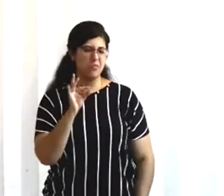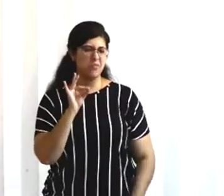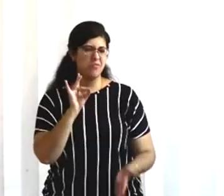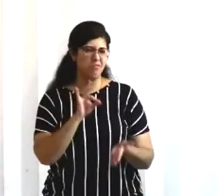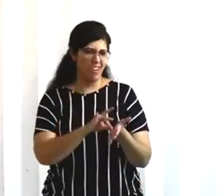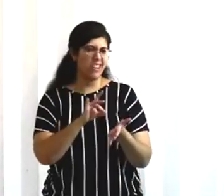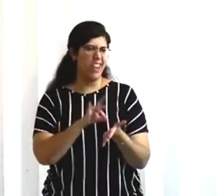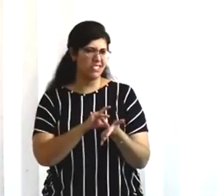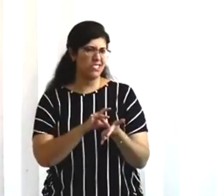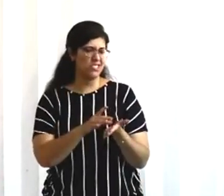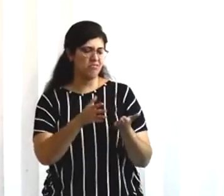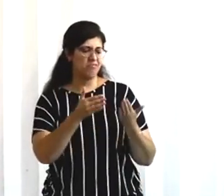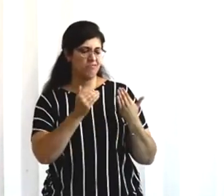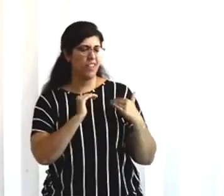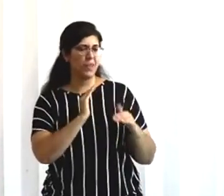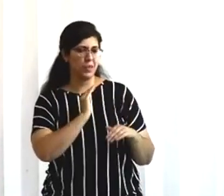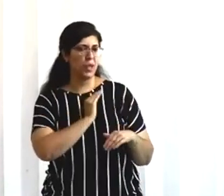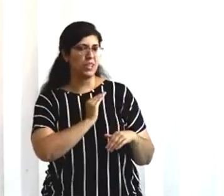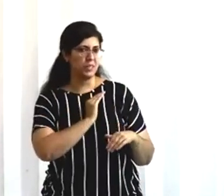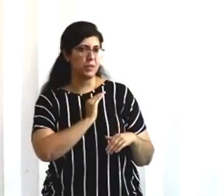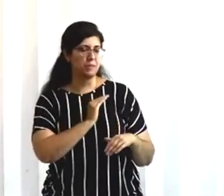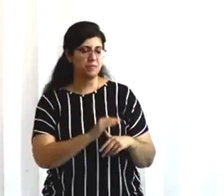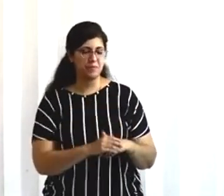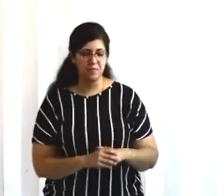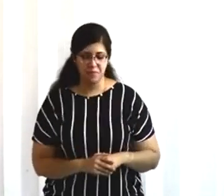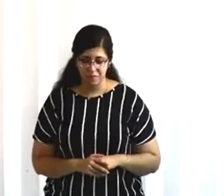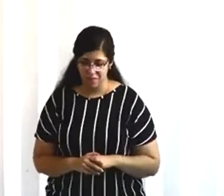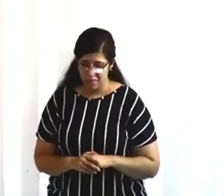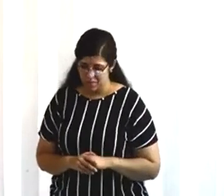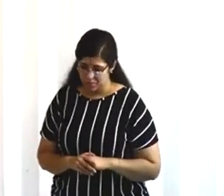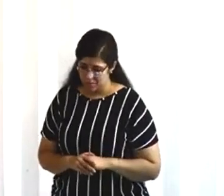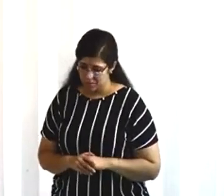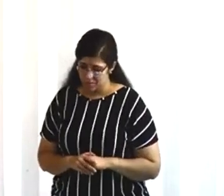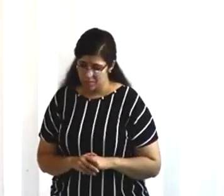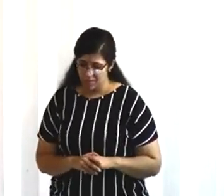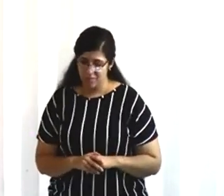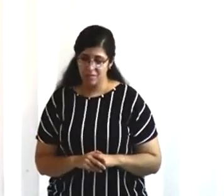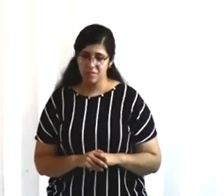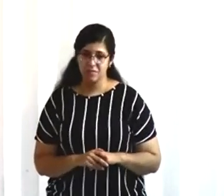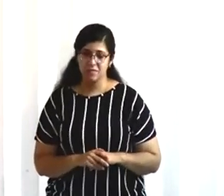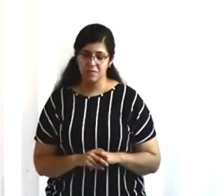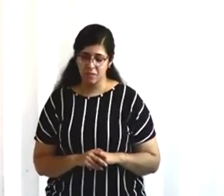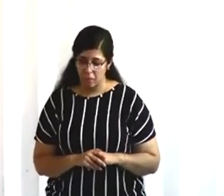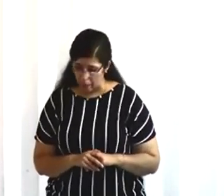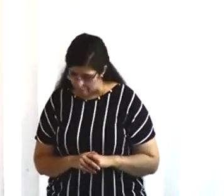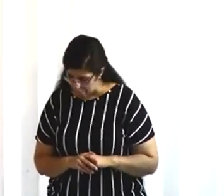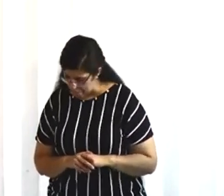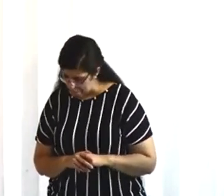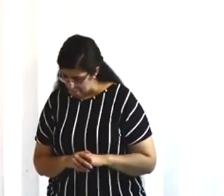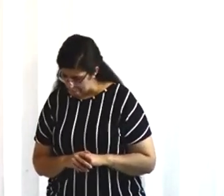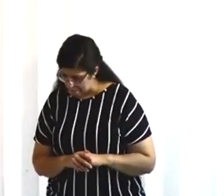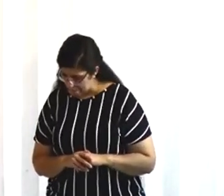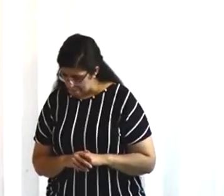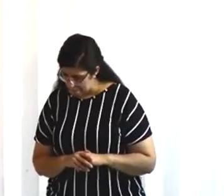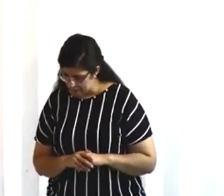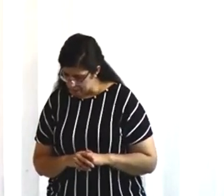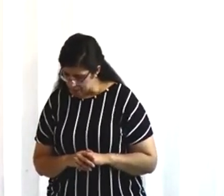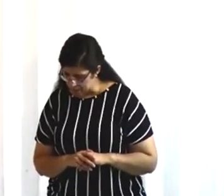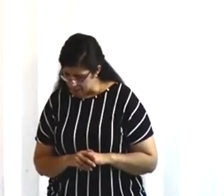escuridão, e me leva a enxergar aquilo que eu não enxergava. Talvez seja